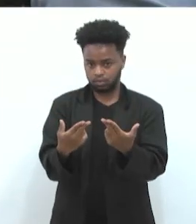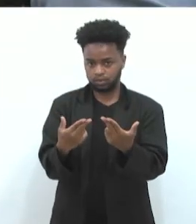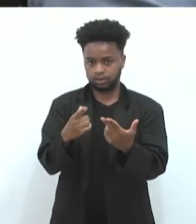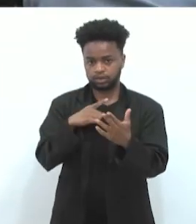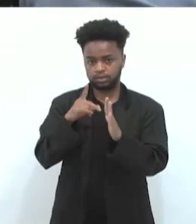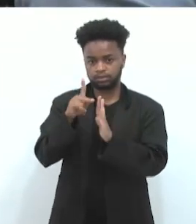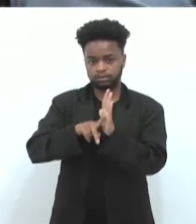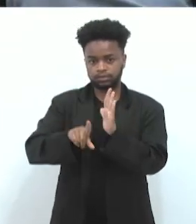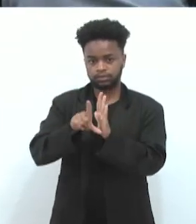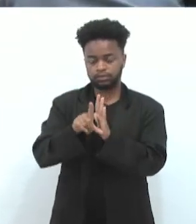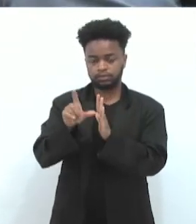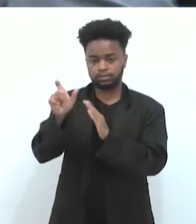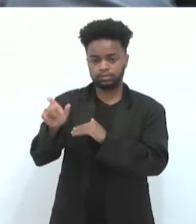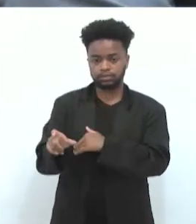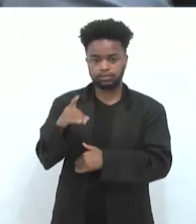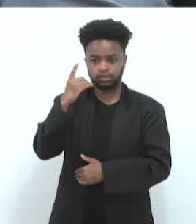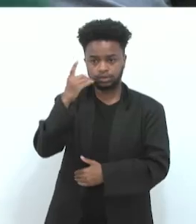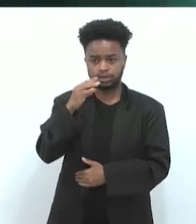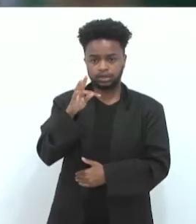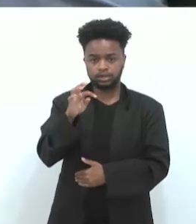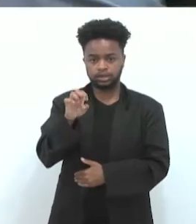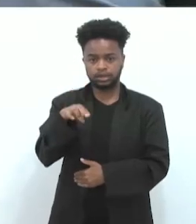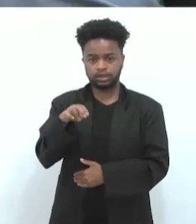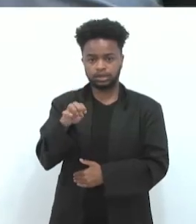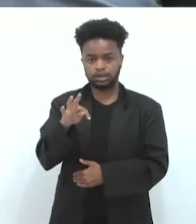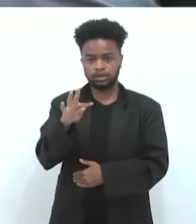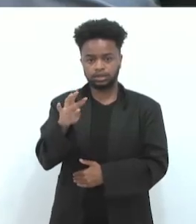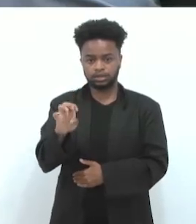de lei do deputado Tenente Bernardo.